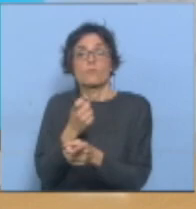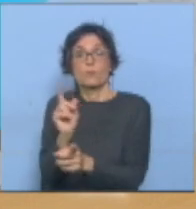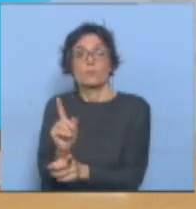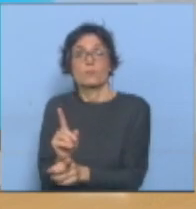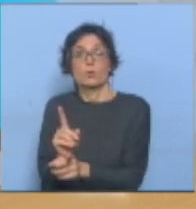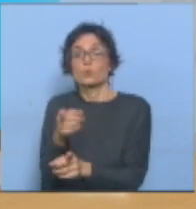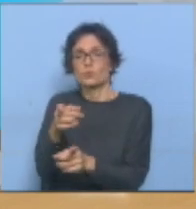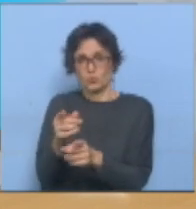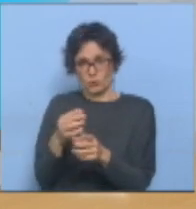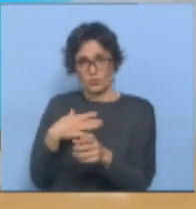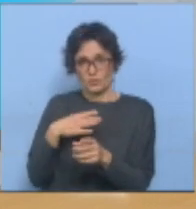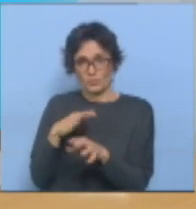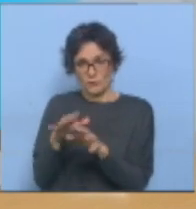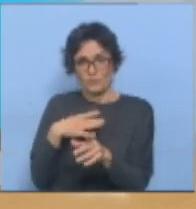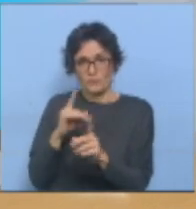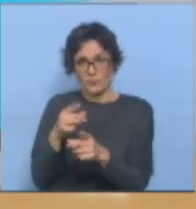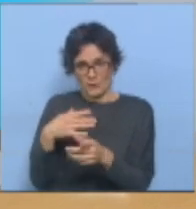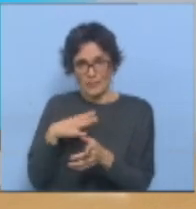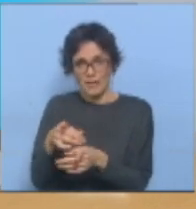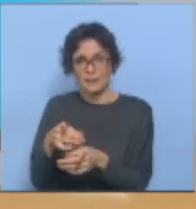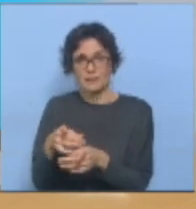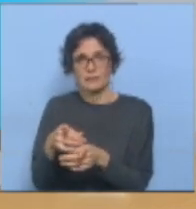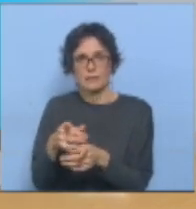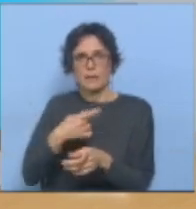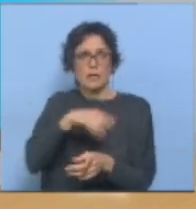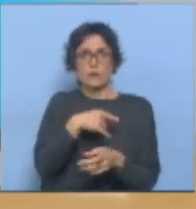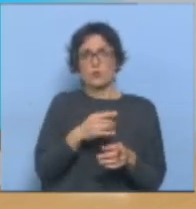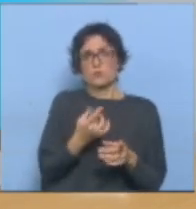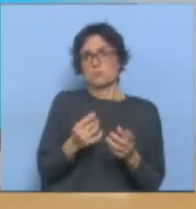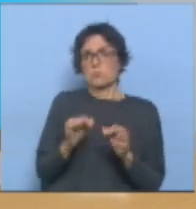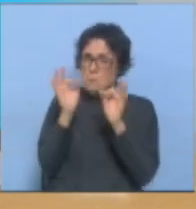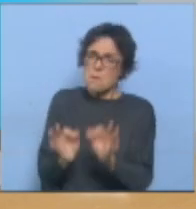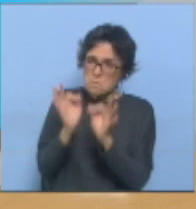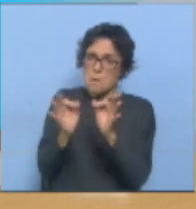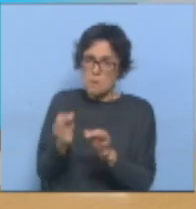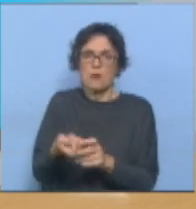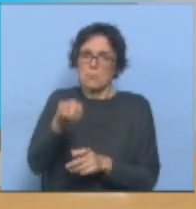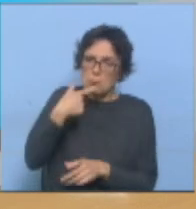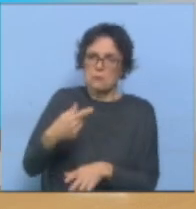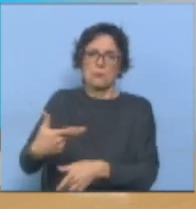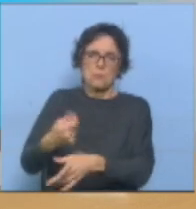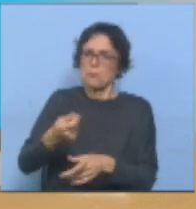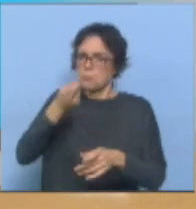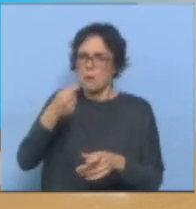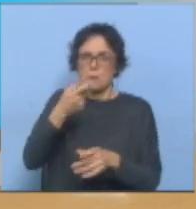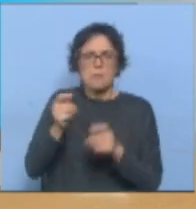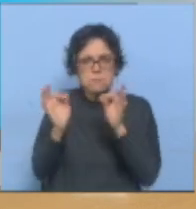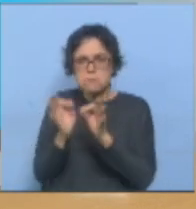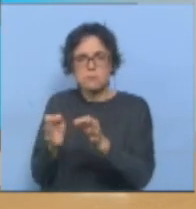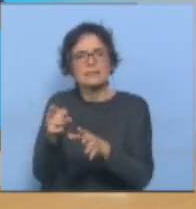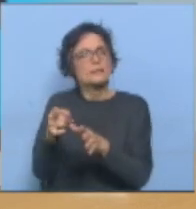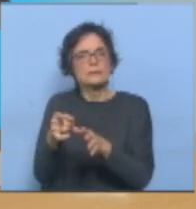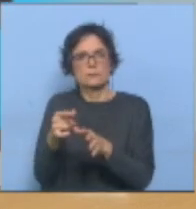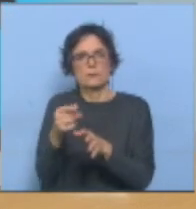se vai lutando pela vida artificial do doente, e mais uma coisa, e mais um antibiótico, e mais isto, e mais aquilo outro. E isso é uma má prática médica,